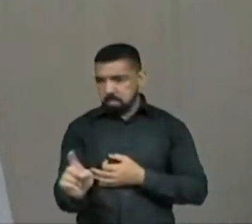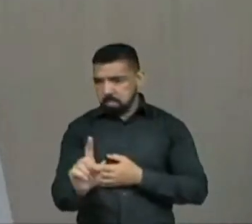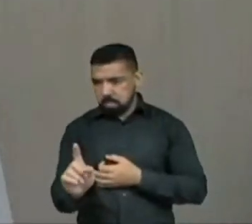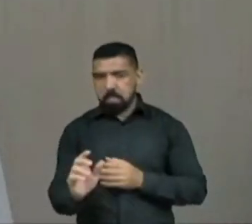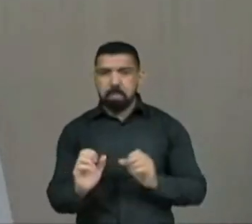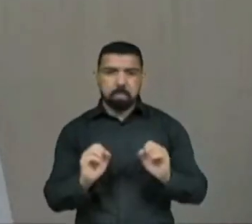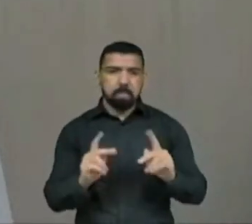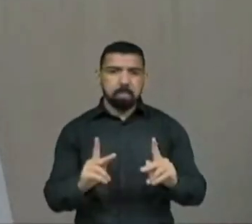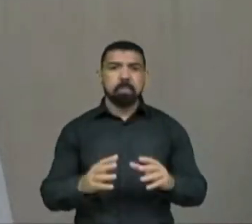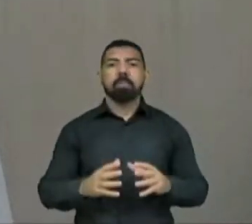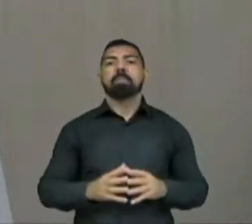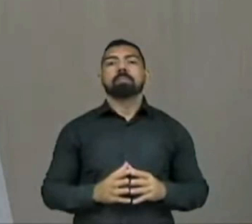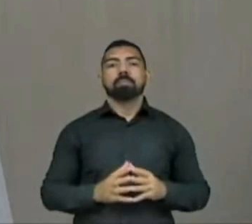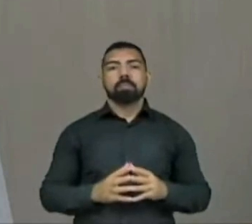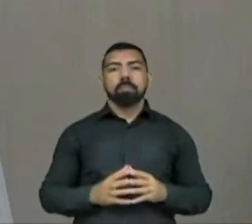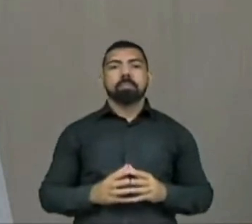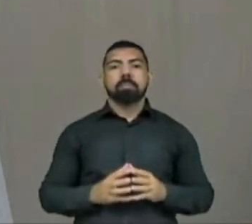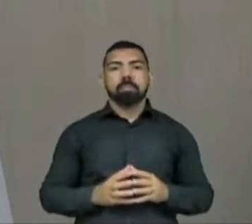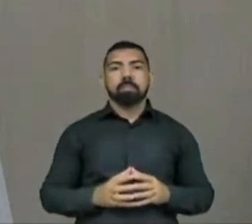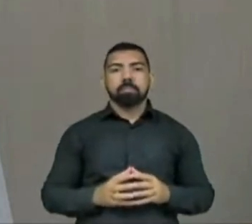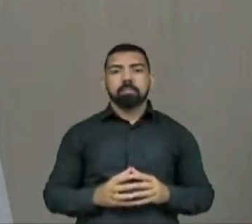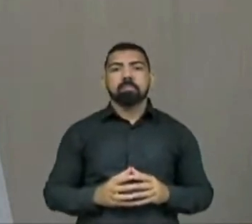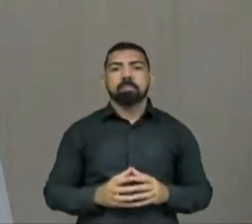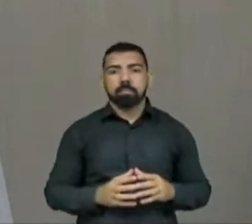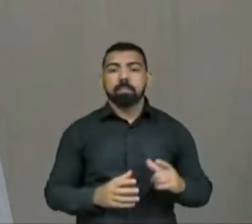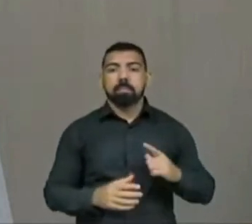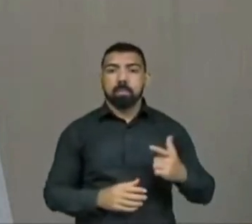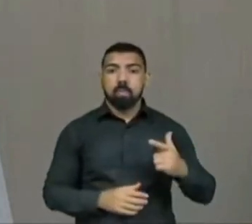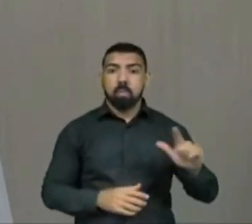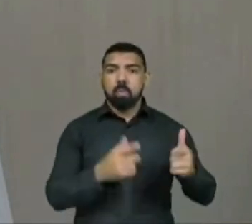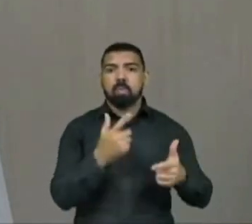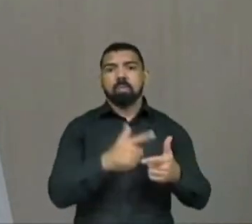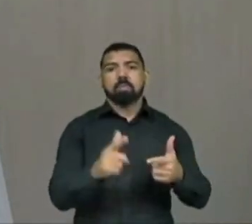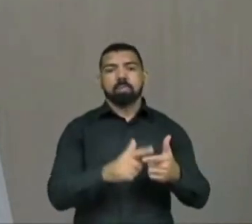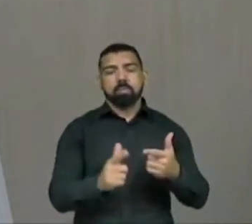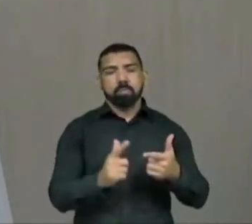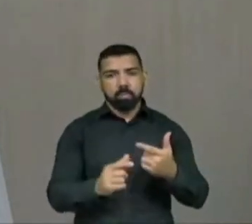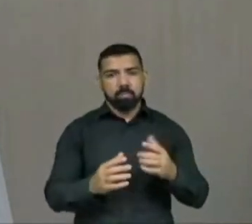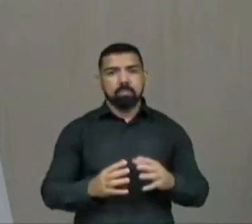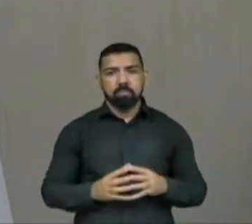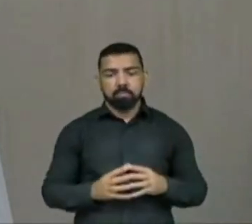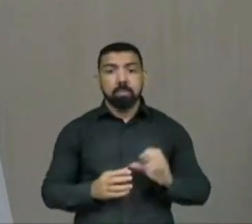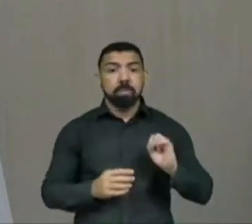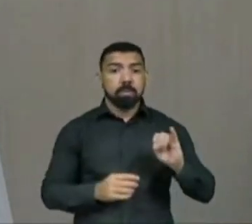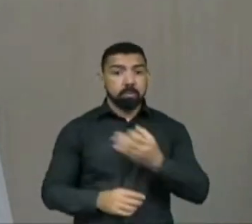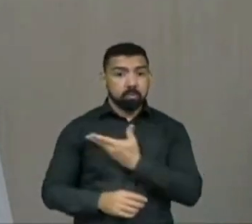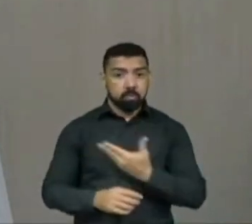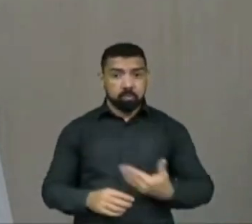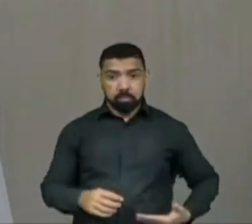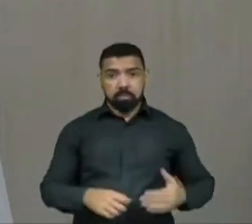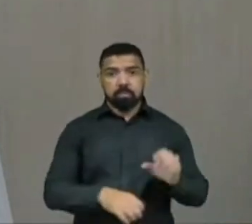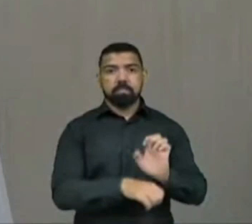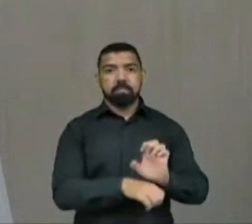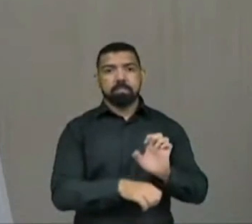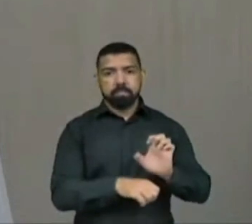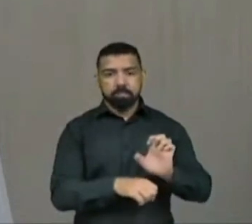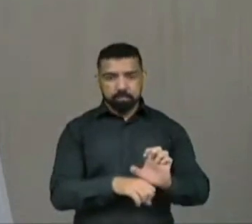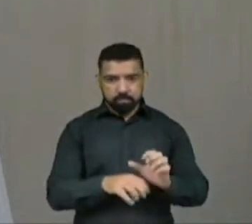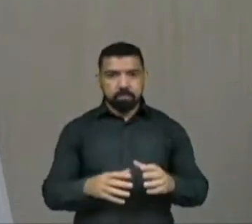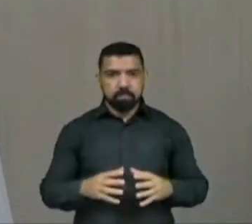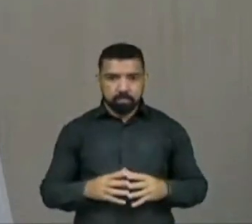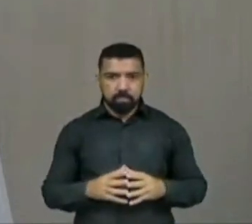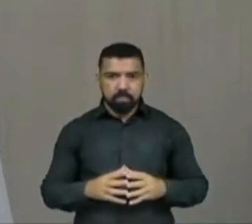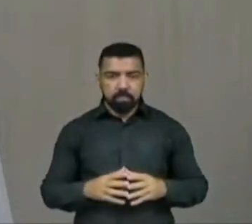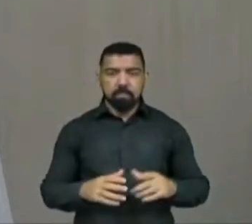suficiente. Aí tem um outro problema. Se o governo do Estado do Ceará